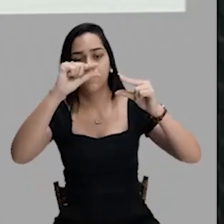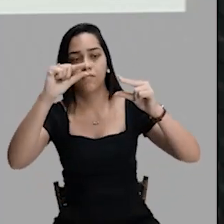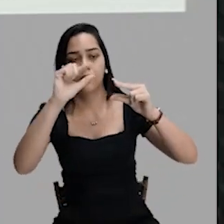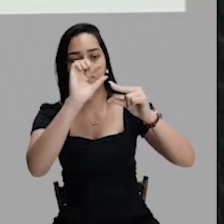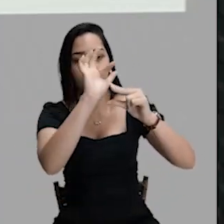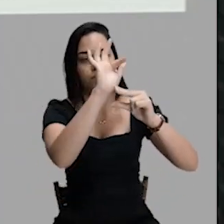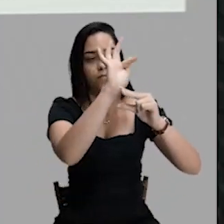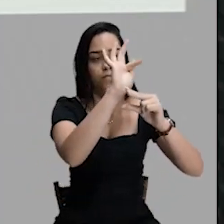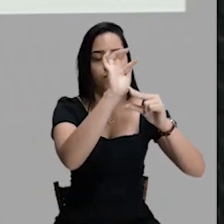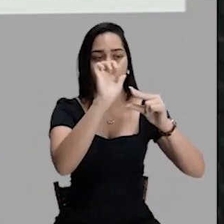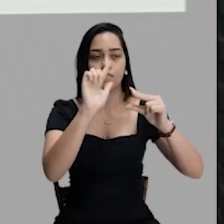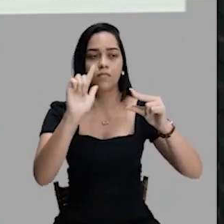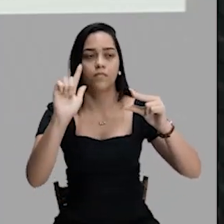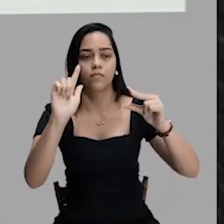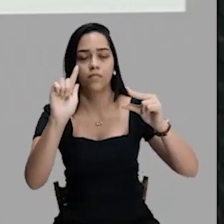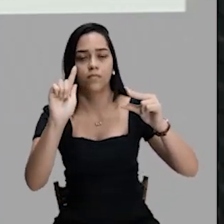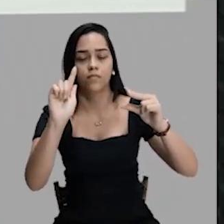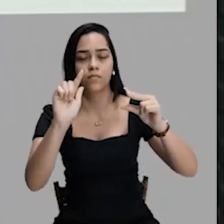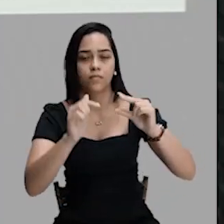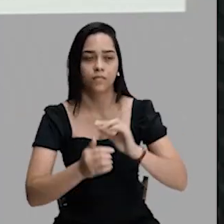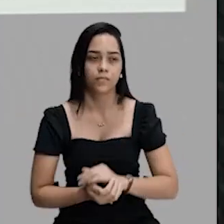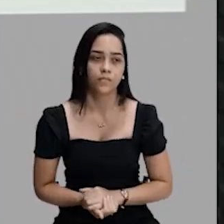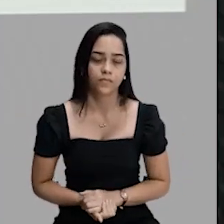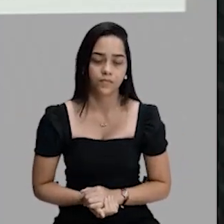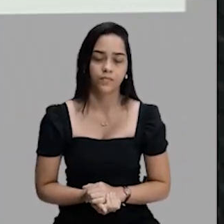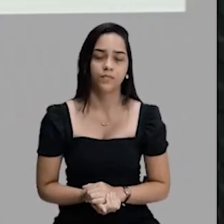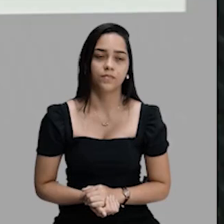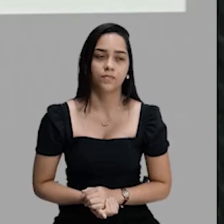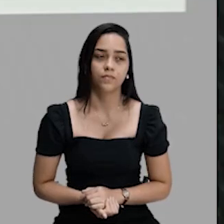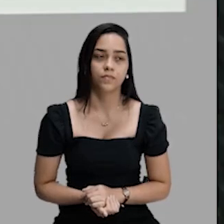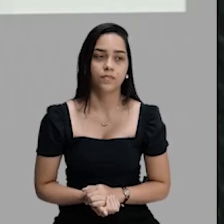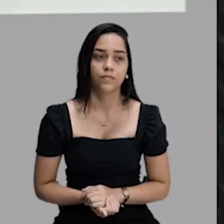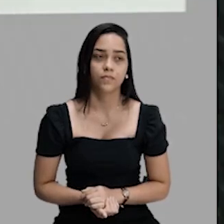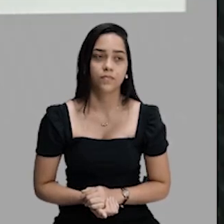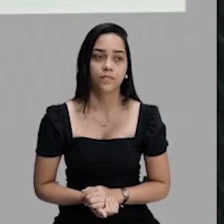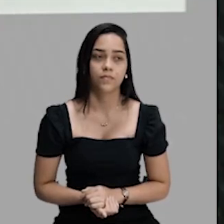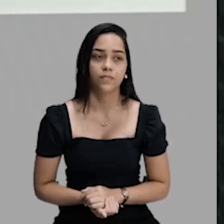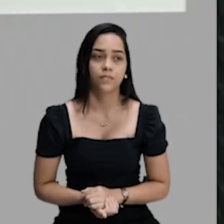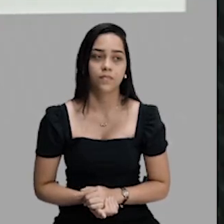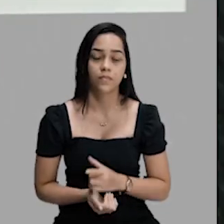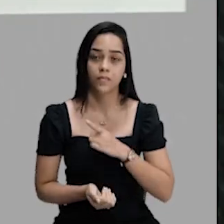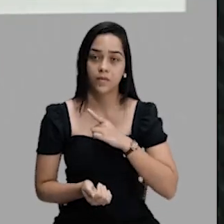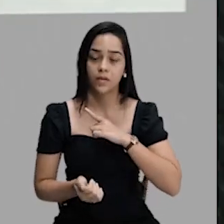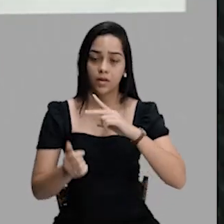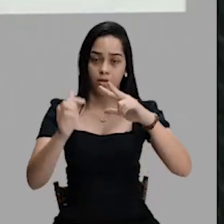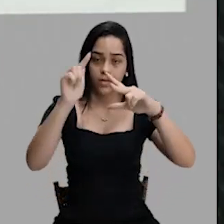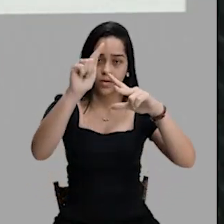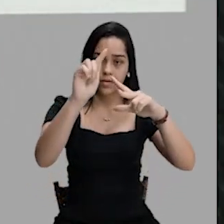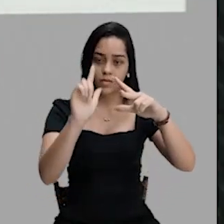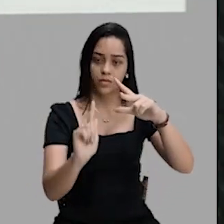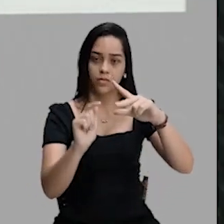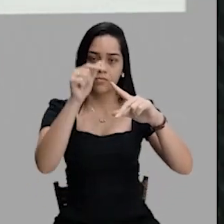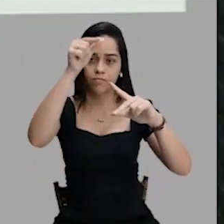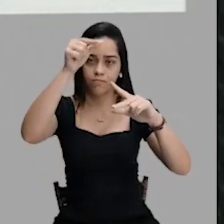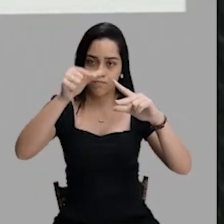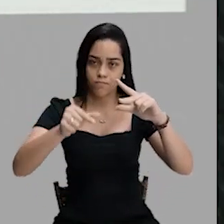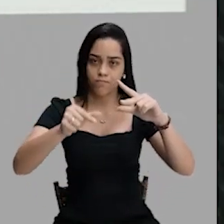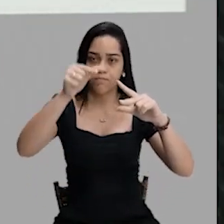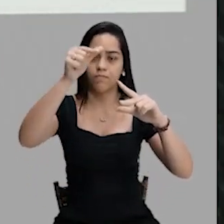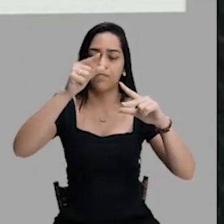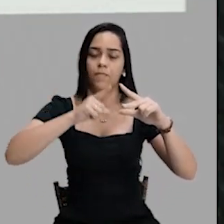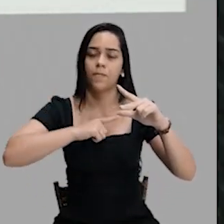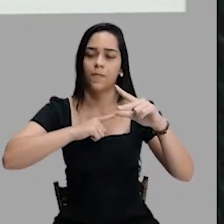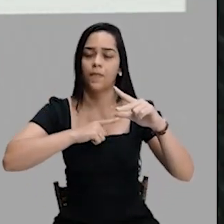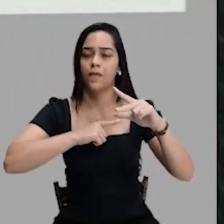F ao G. Isso aqui, ó. Tá? Passei uma reta R aqui, ó, que vai de um